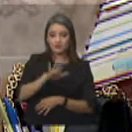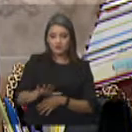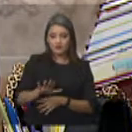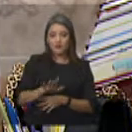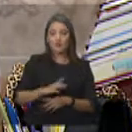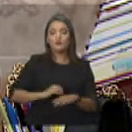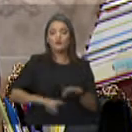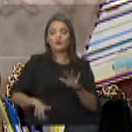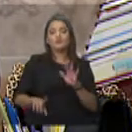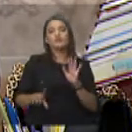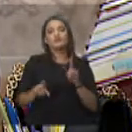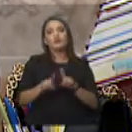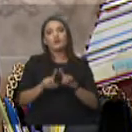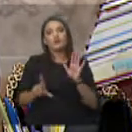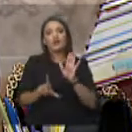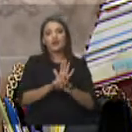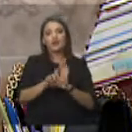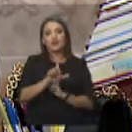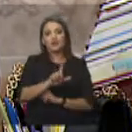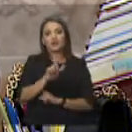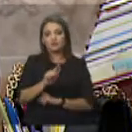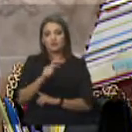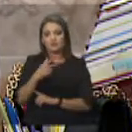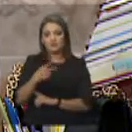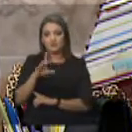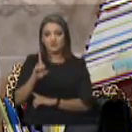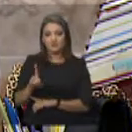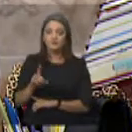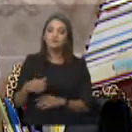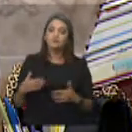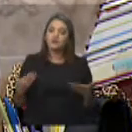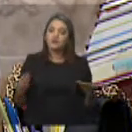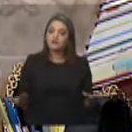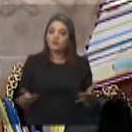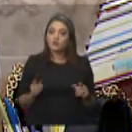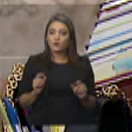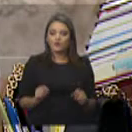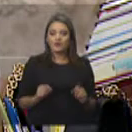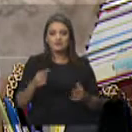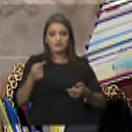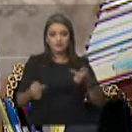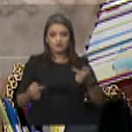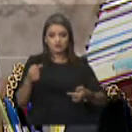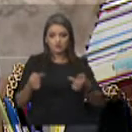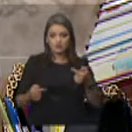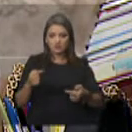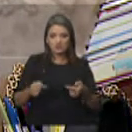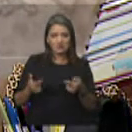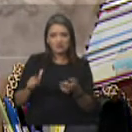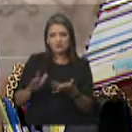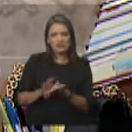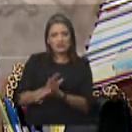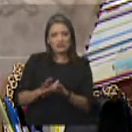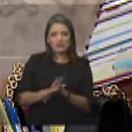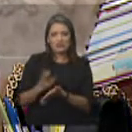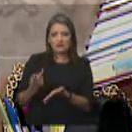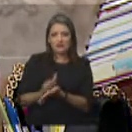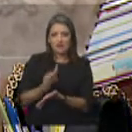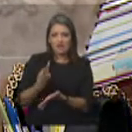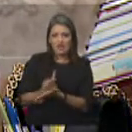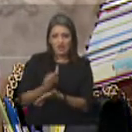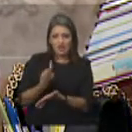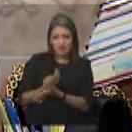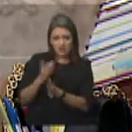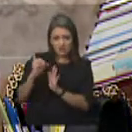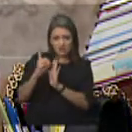13.709/2018, Lei Geral de Proteção de Dados Pessoais. Evidentemente, a discussão não enfrenta vício diretamente atribuído ao